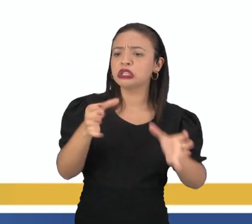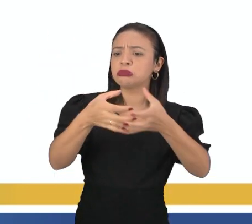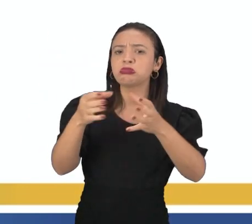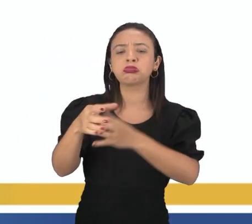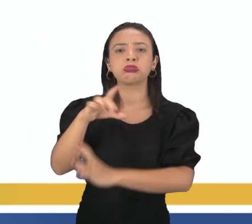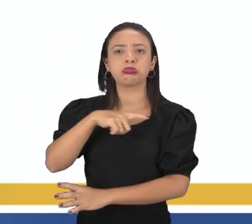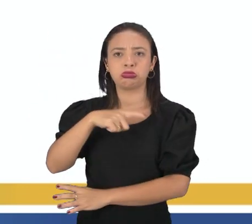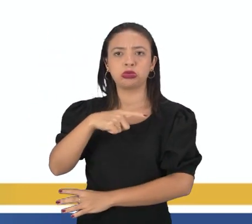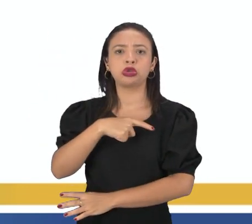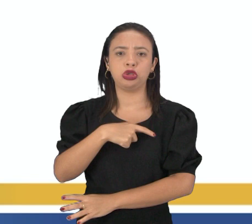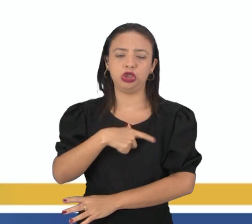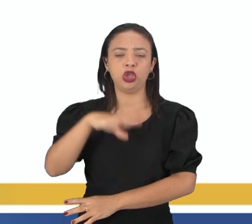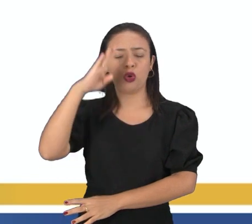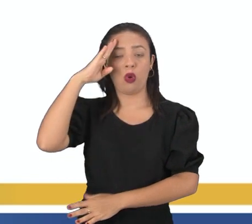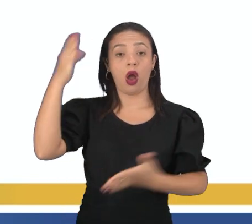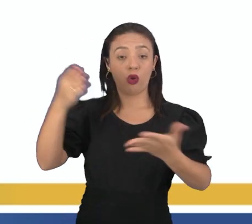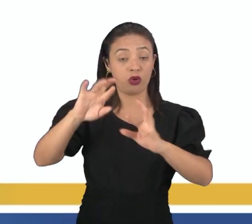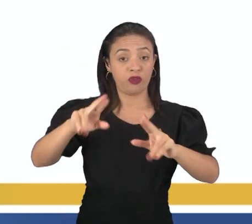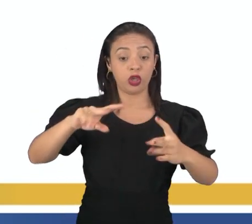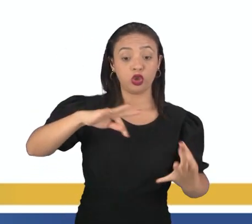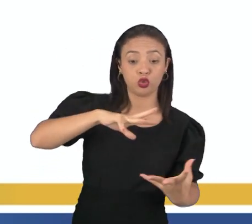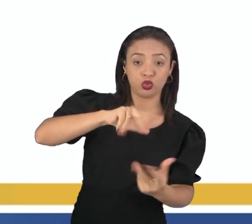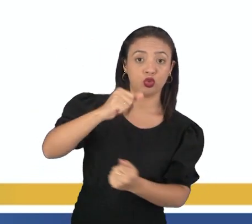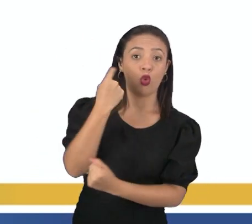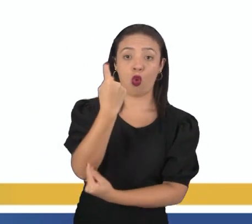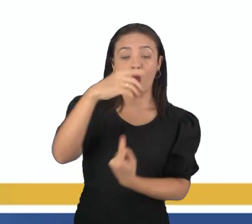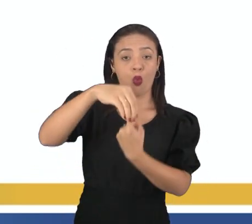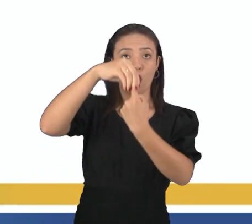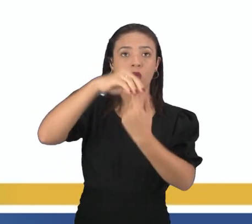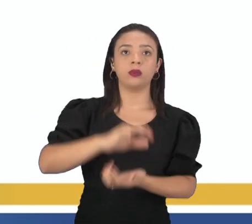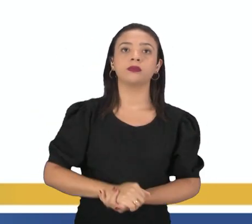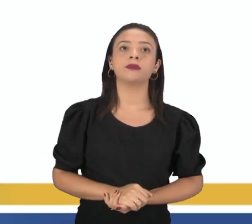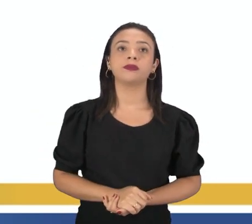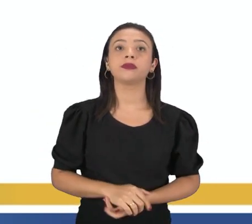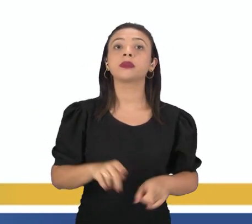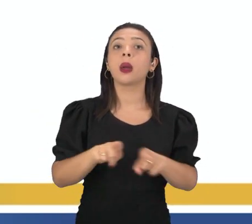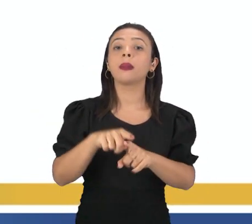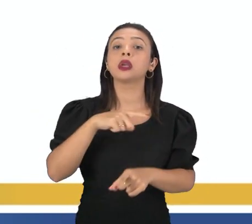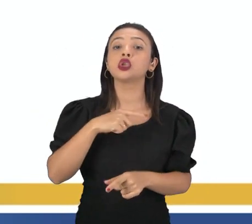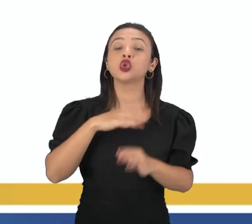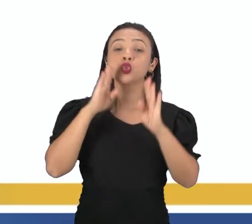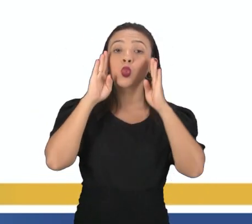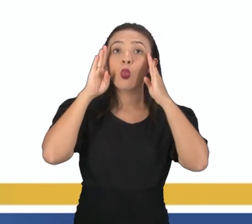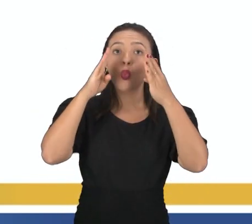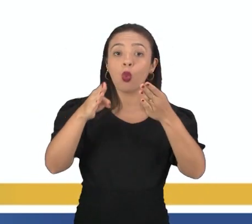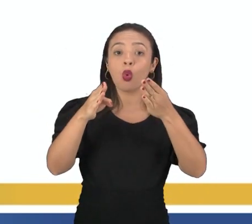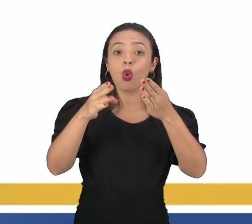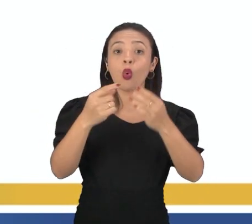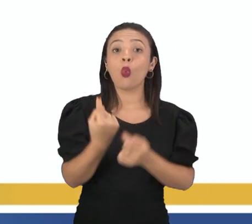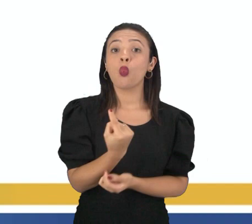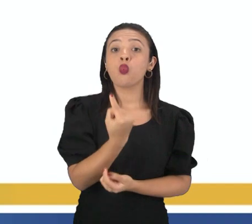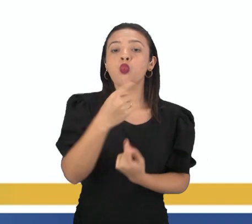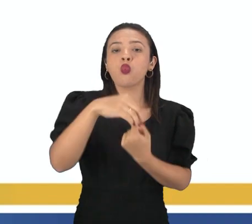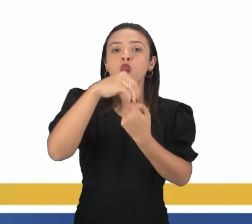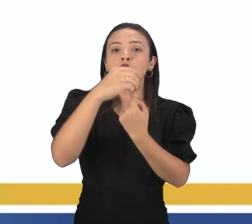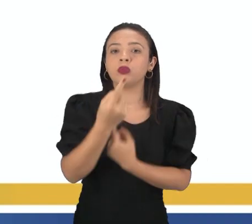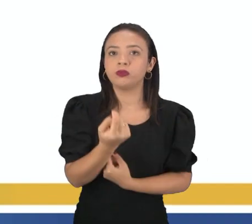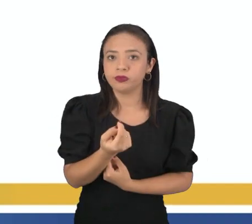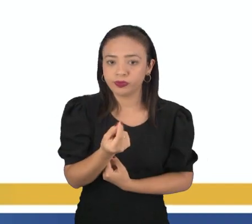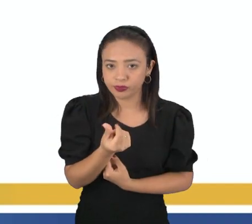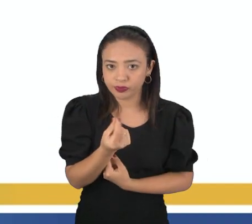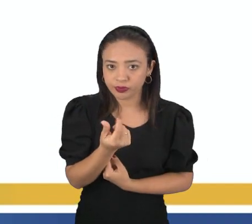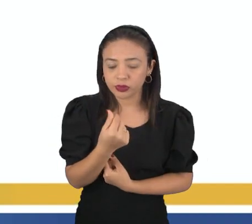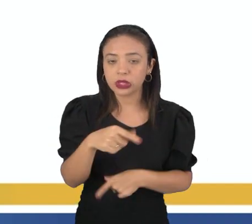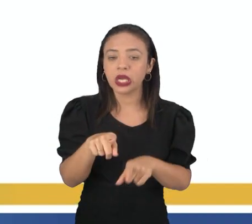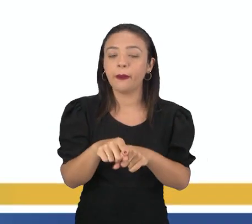armada. No âmbito econômico, as monarquias nacionais visavam a unificação dos padrões monetários e também um sistema de cobrança